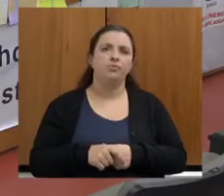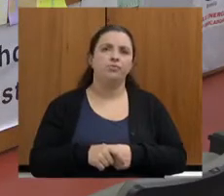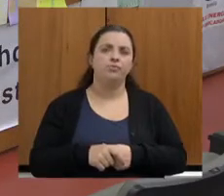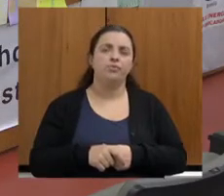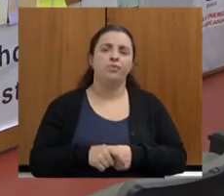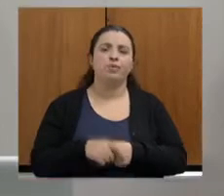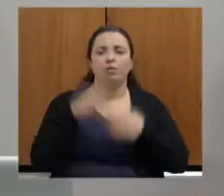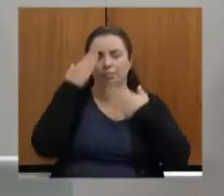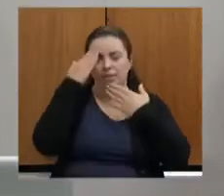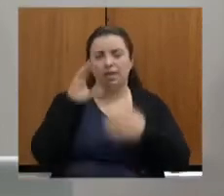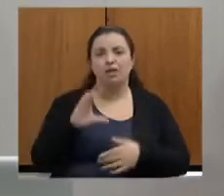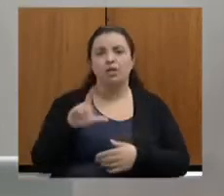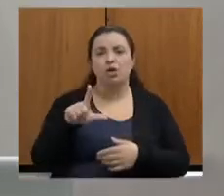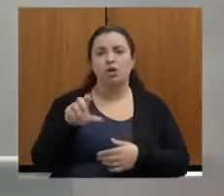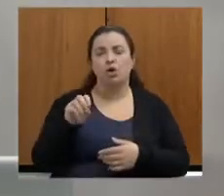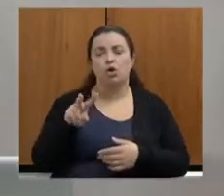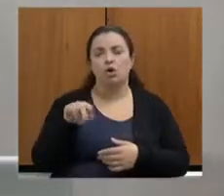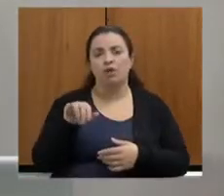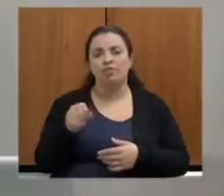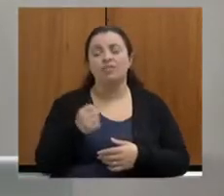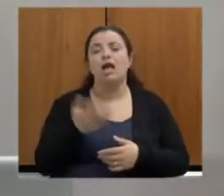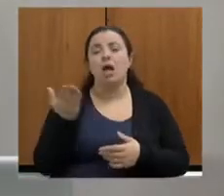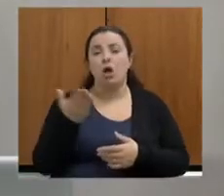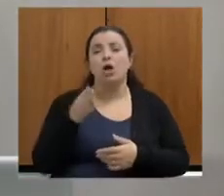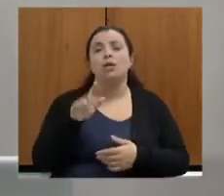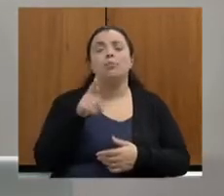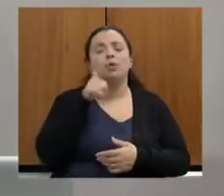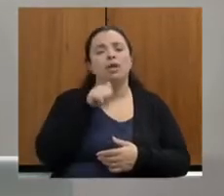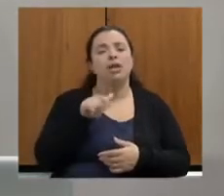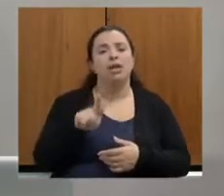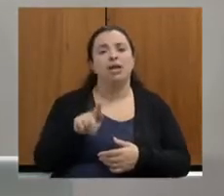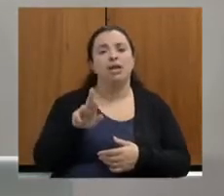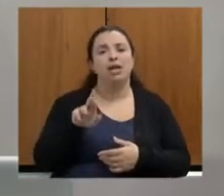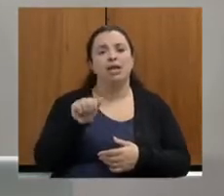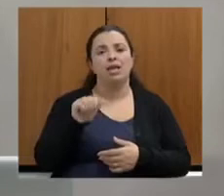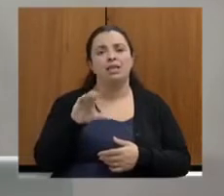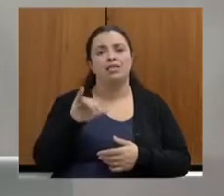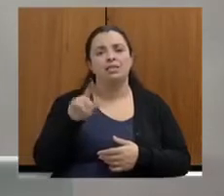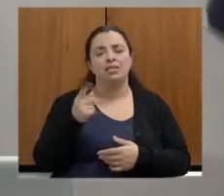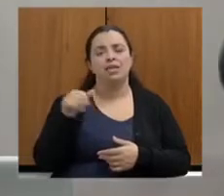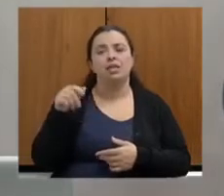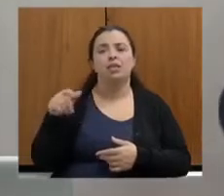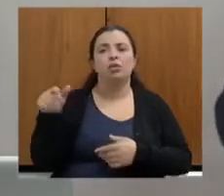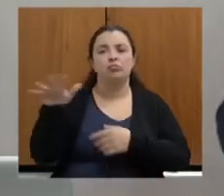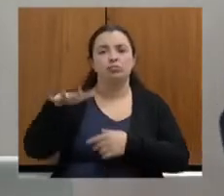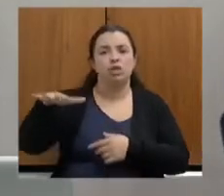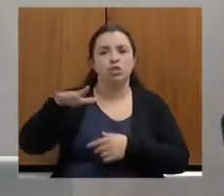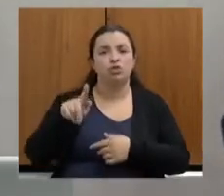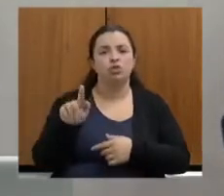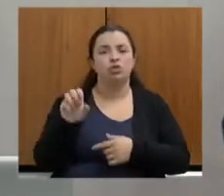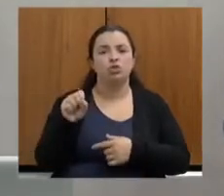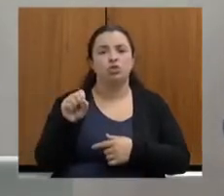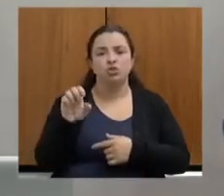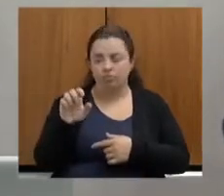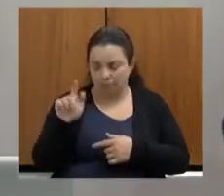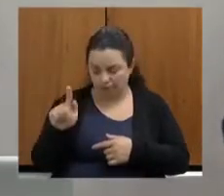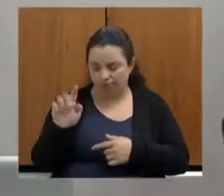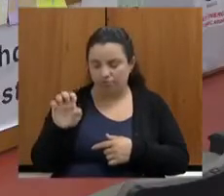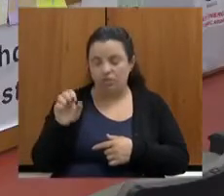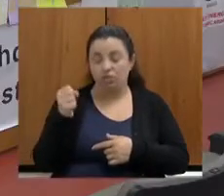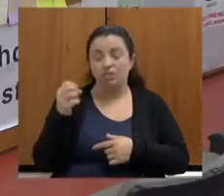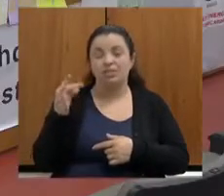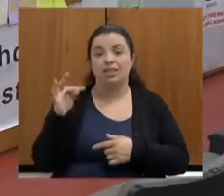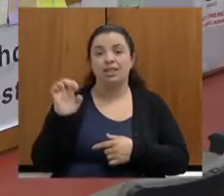bom obrigada Clóvis nós vamos ouvir a gracinha de Gesteira e depois da Raimunda de Monsenhor Horta Mariana